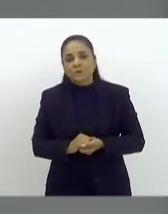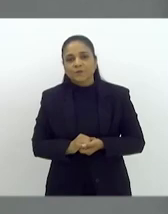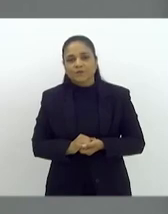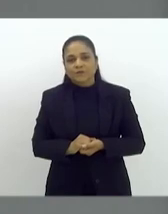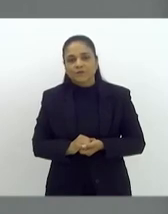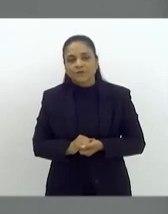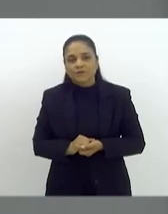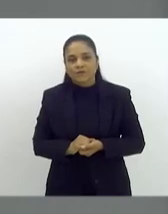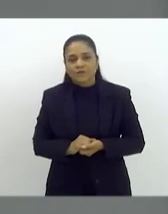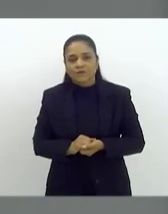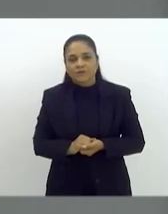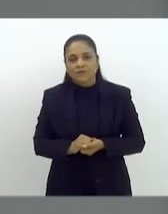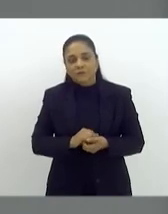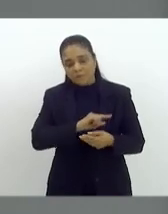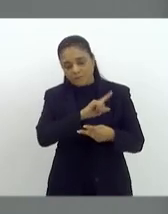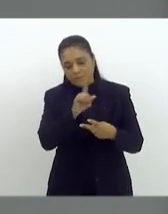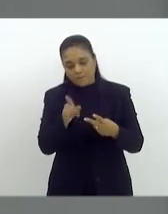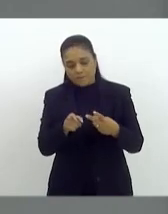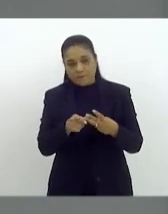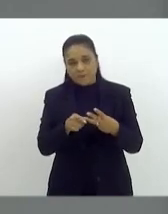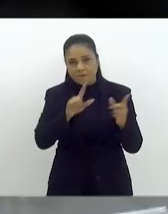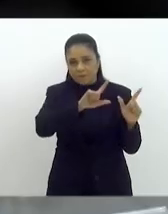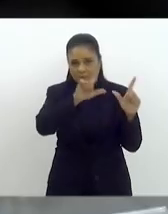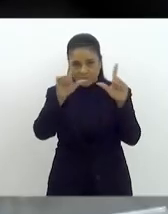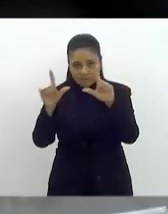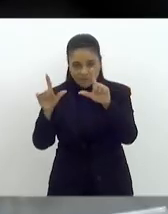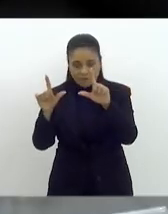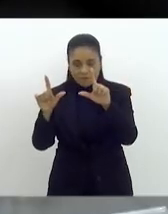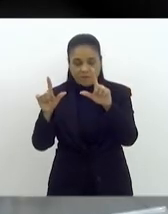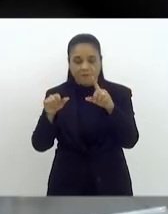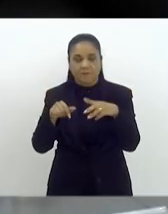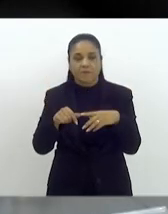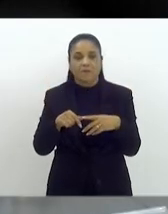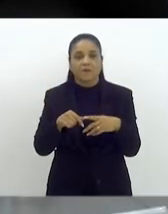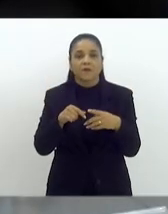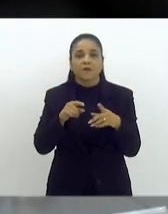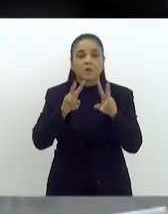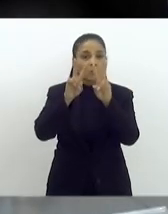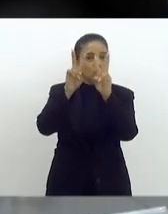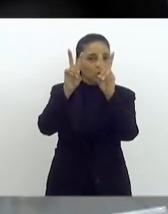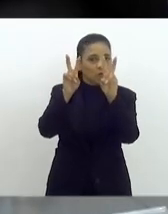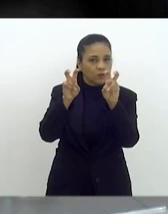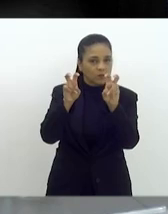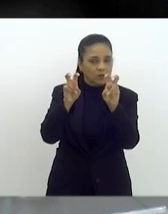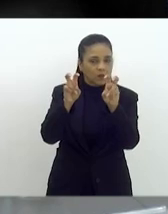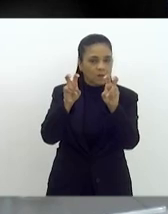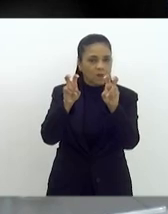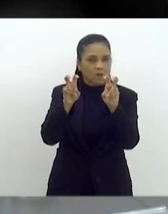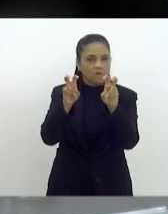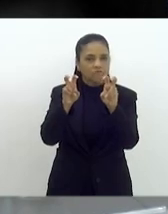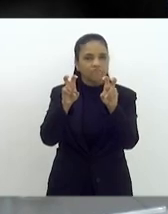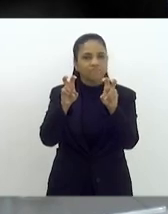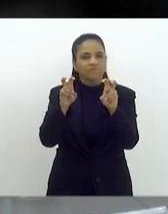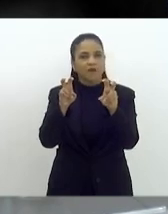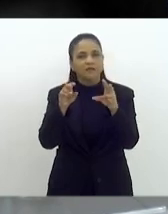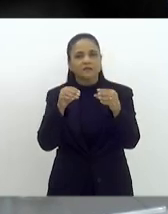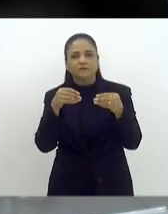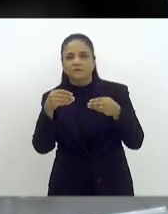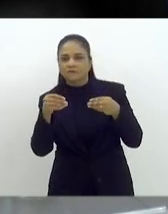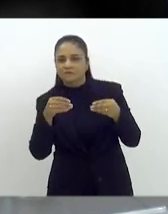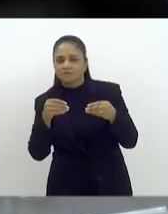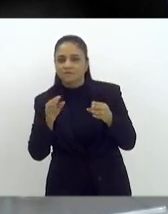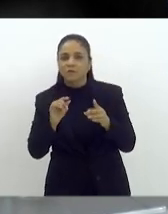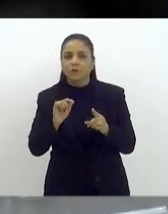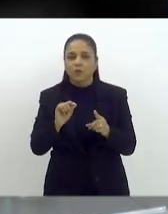e o próximo ponto pode pode passar próximos slide o próximo ponto traz aqui um tema já um pouco que mais controvertido que